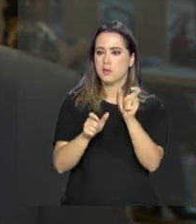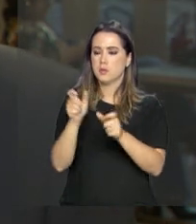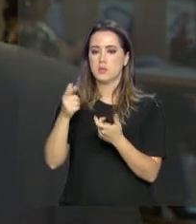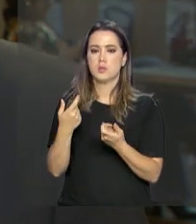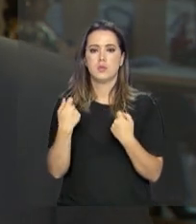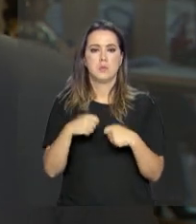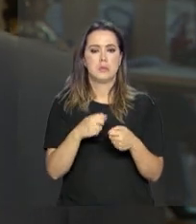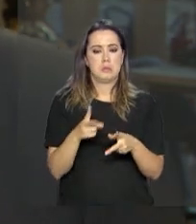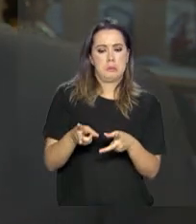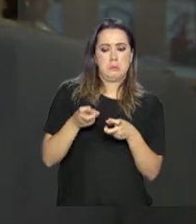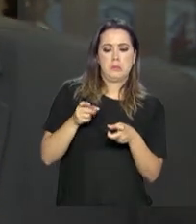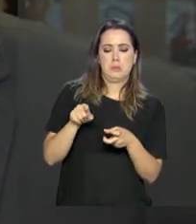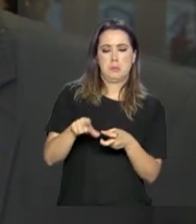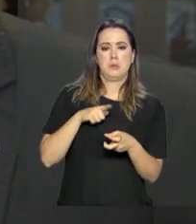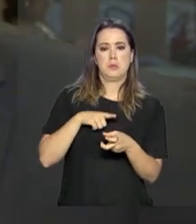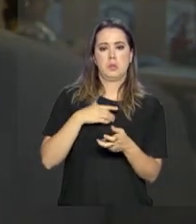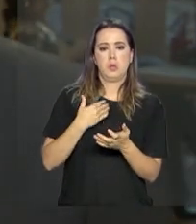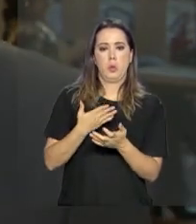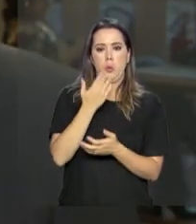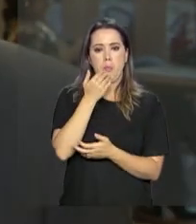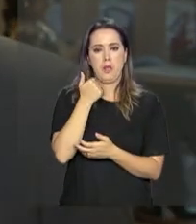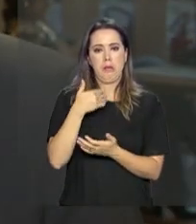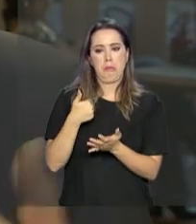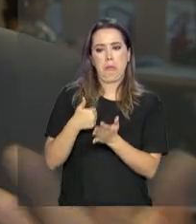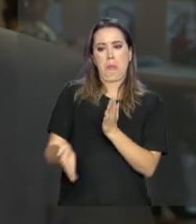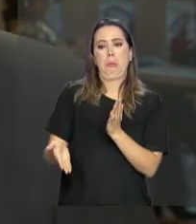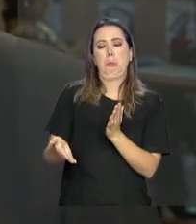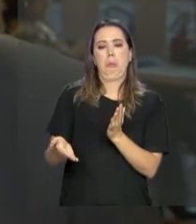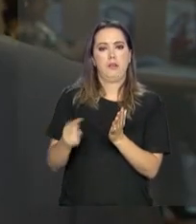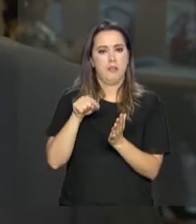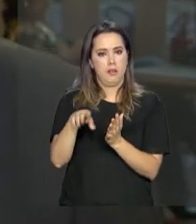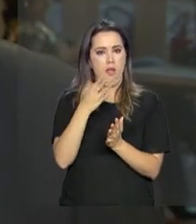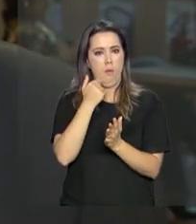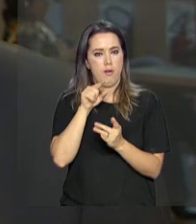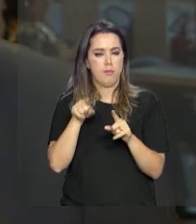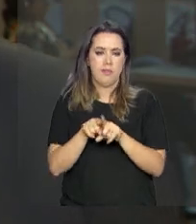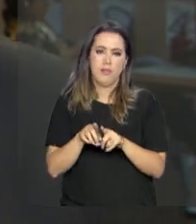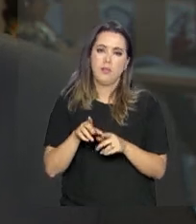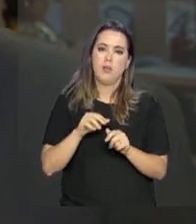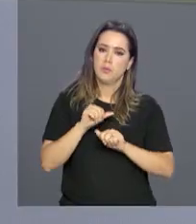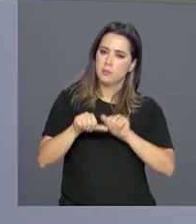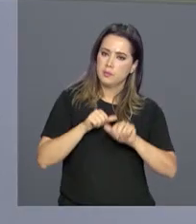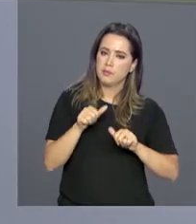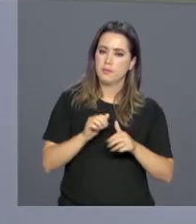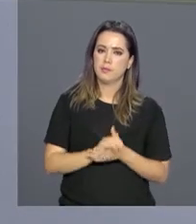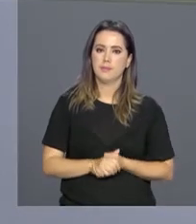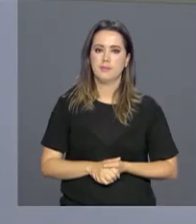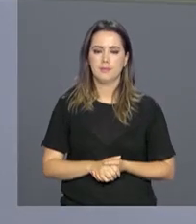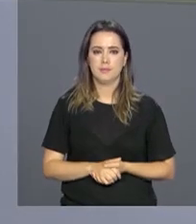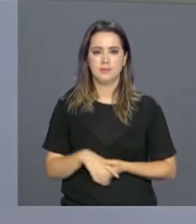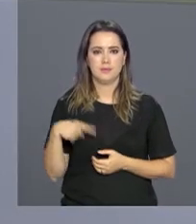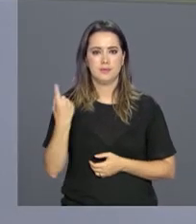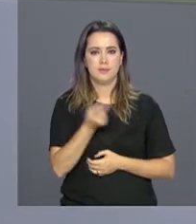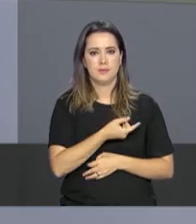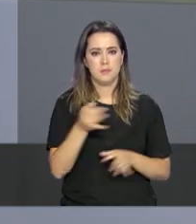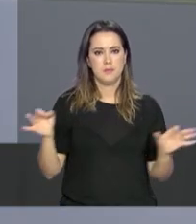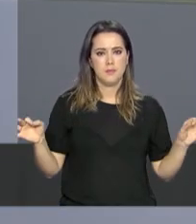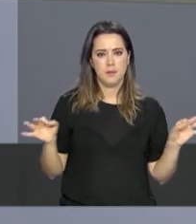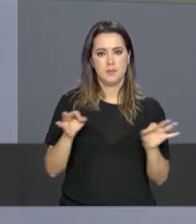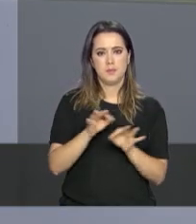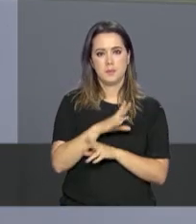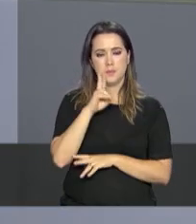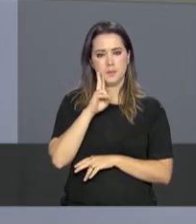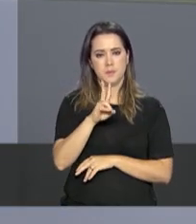não tem aquela percepção de que estão se alimentando das do resto de ontem das obras a refeição nós ficamos por aqui